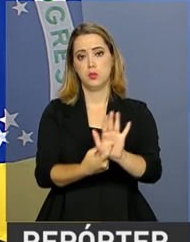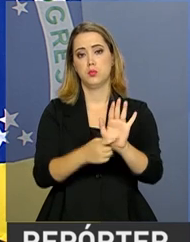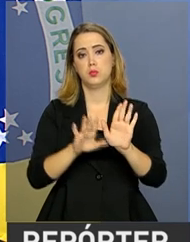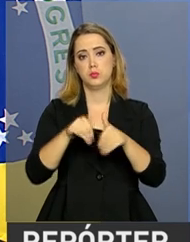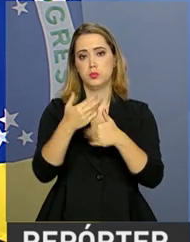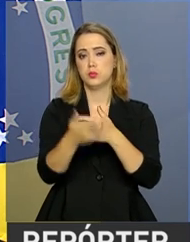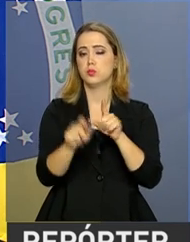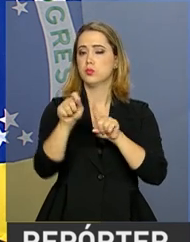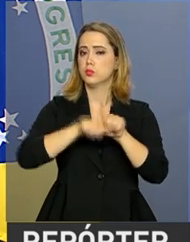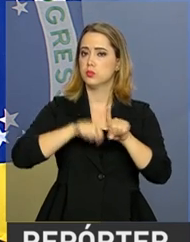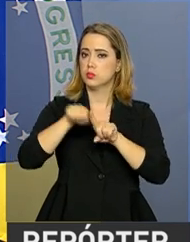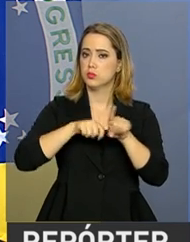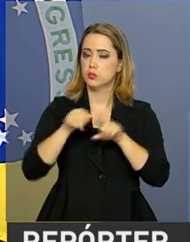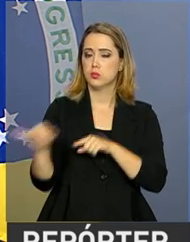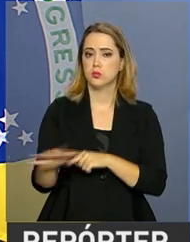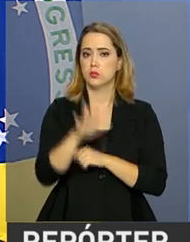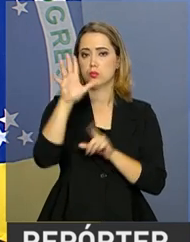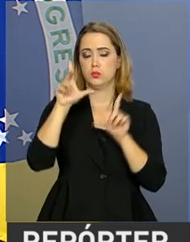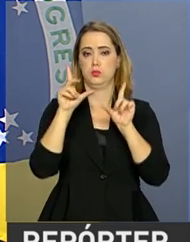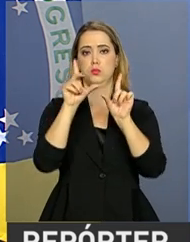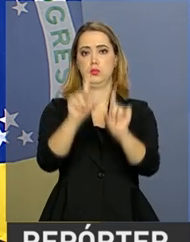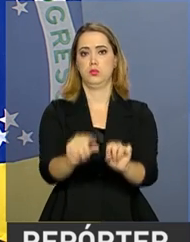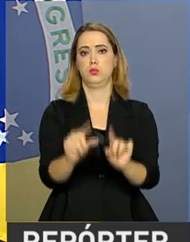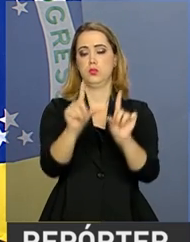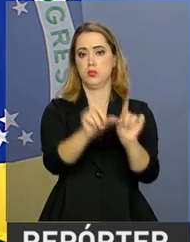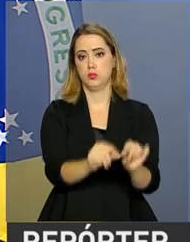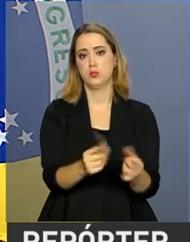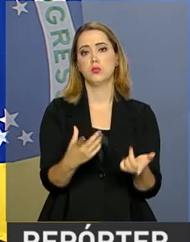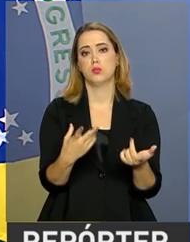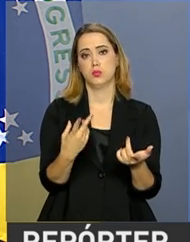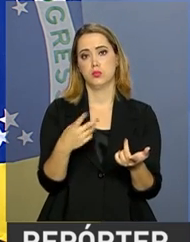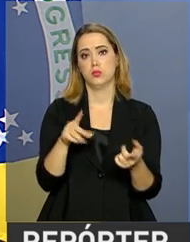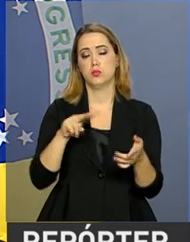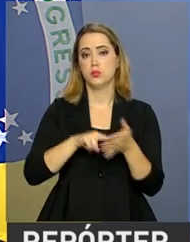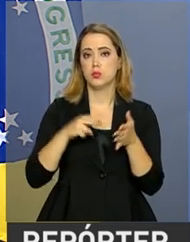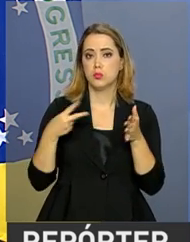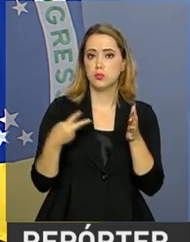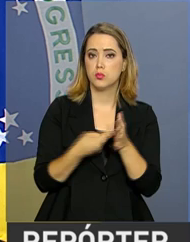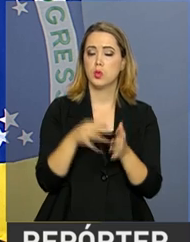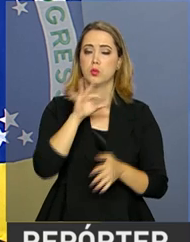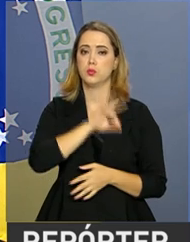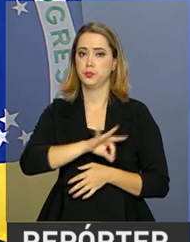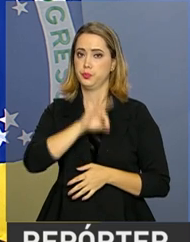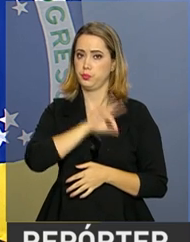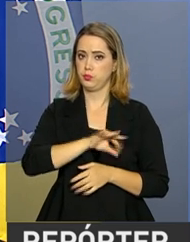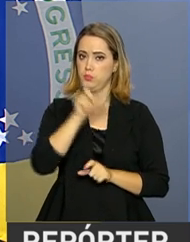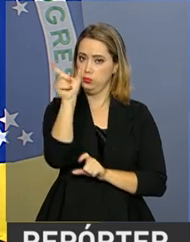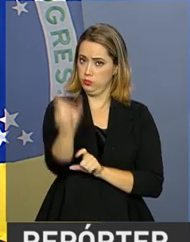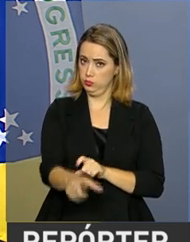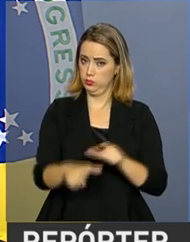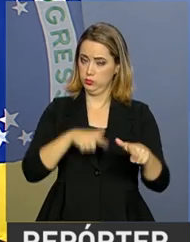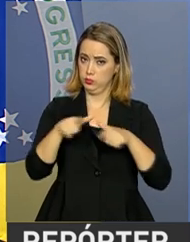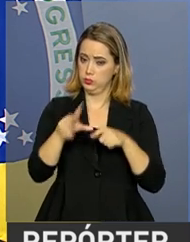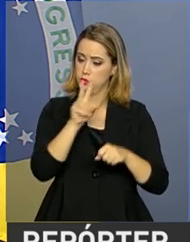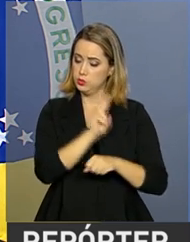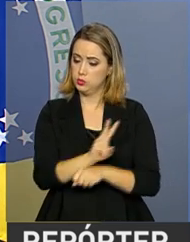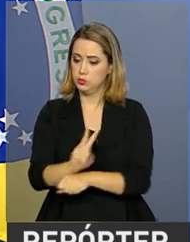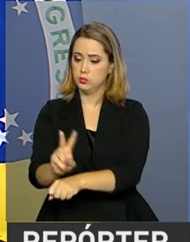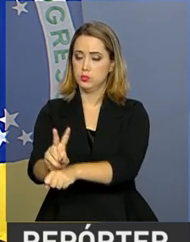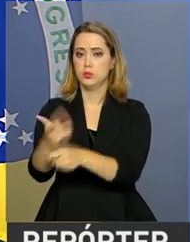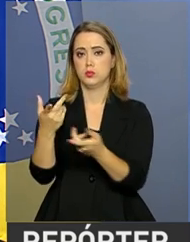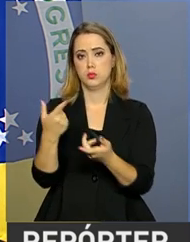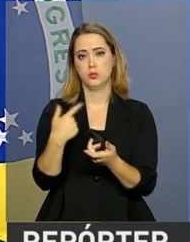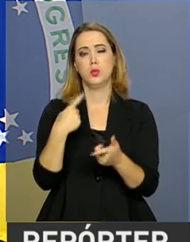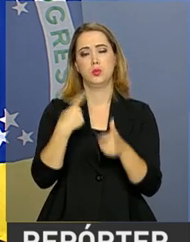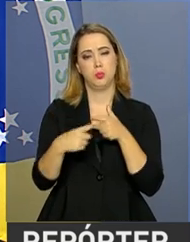meses a inflação seguirá em queda com isso o rendimento do Trabalhador se vê protegido do efeito